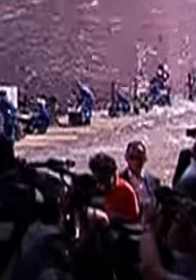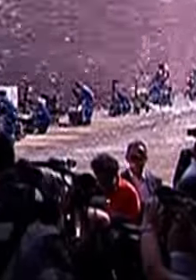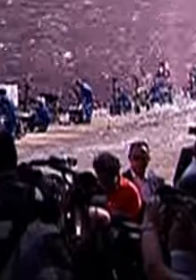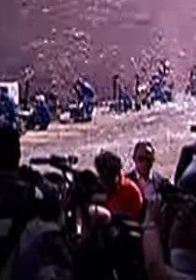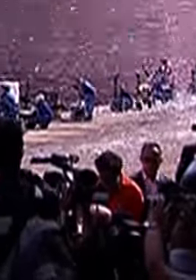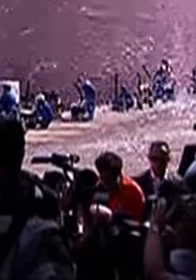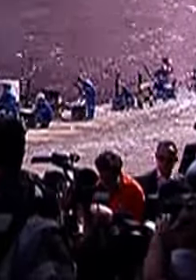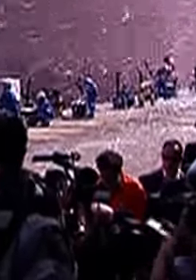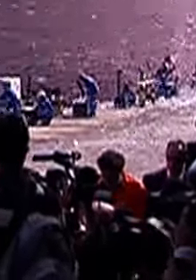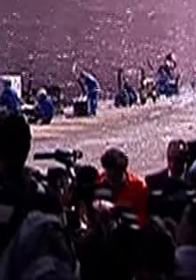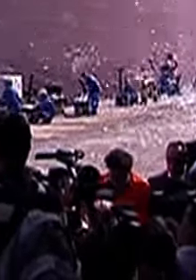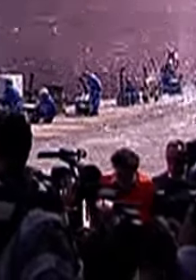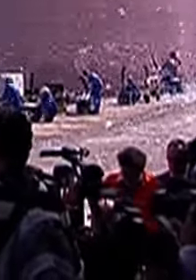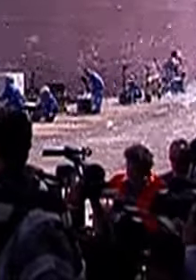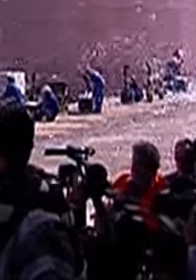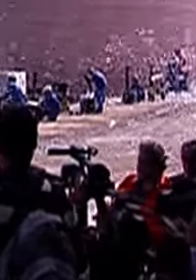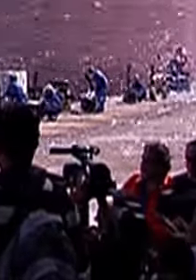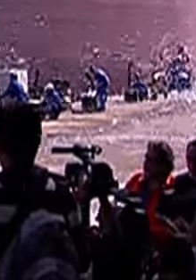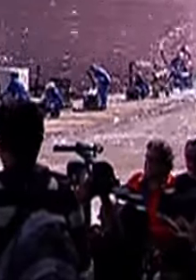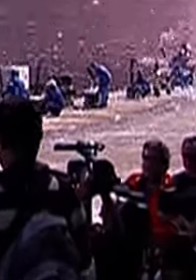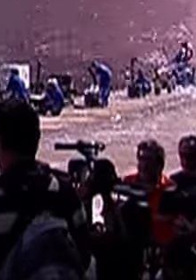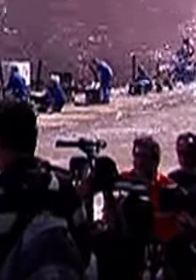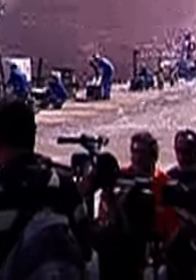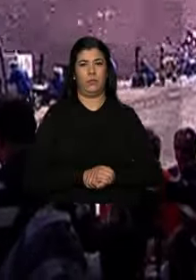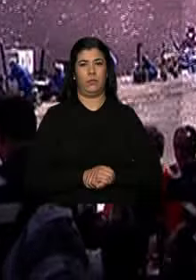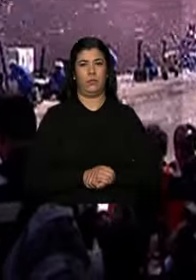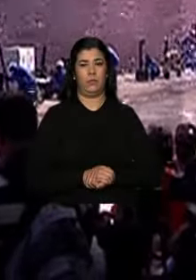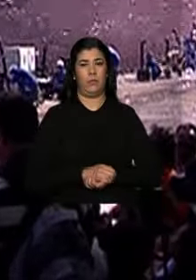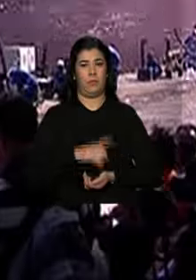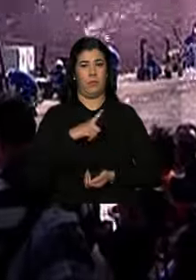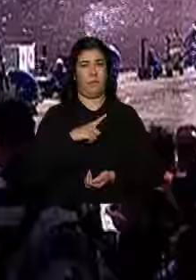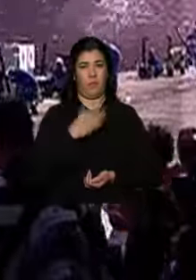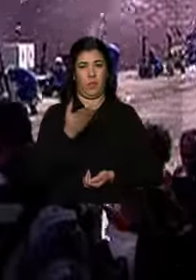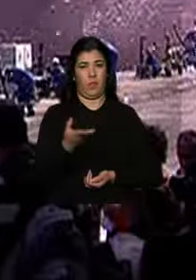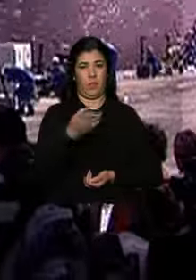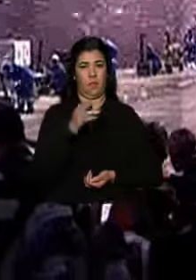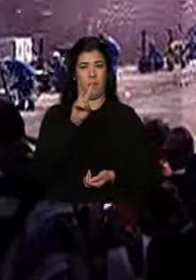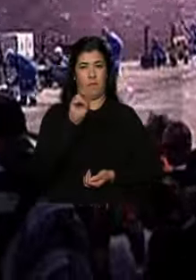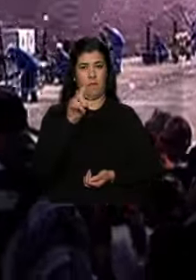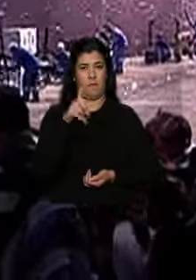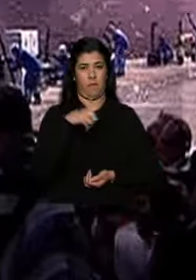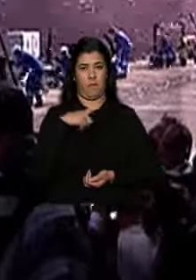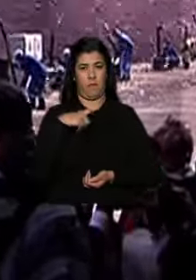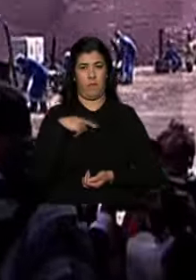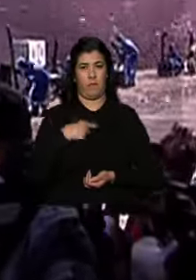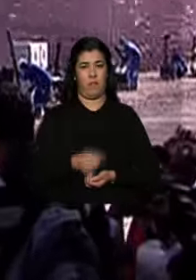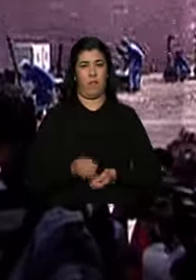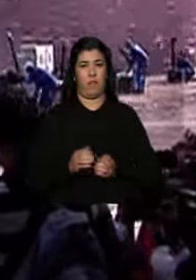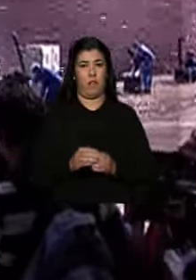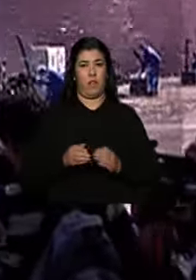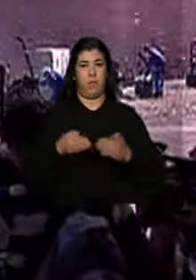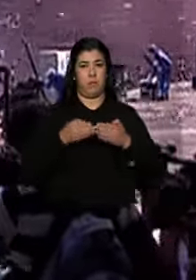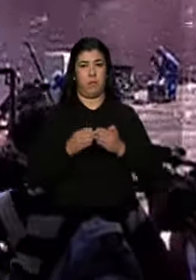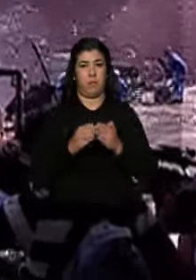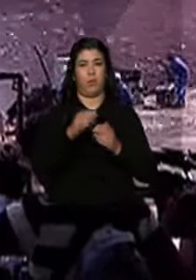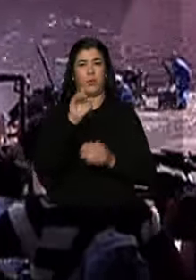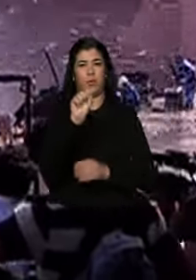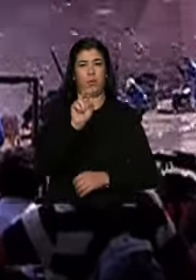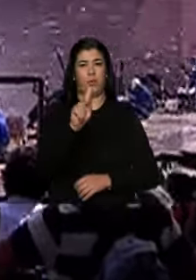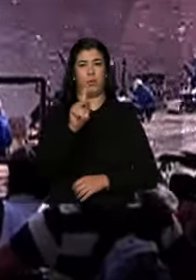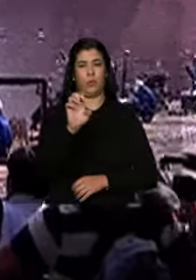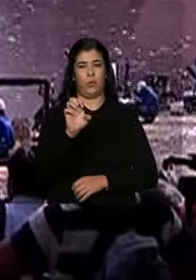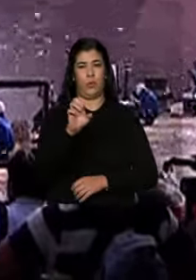Portanto, você acompanha ao vivo do Porto de Suape, em Pernambuco, a cerimônia que marca essa